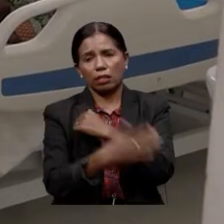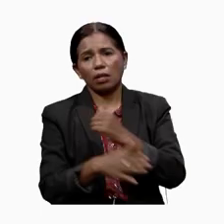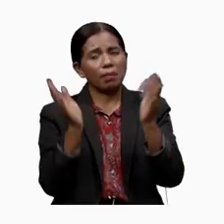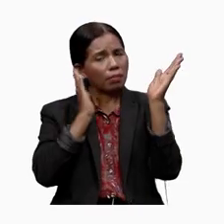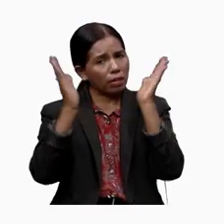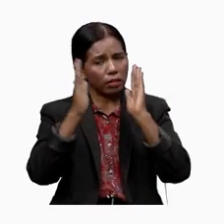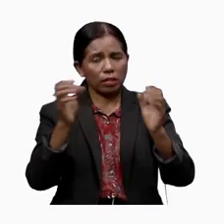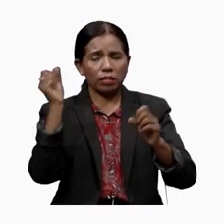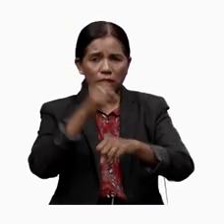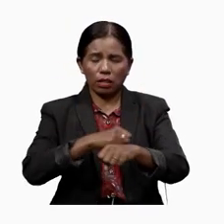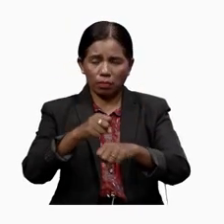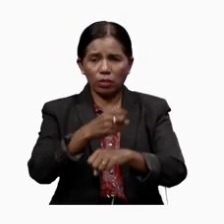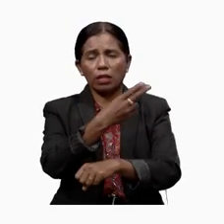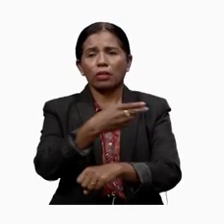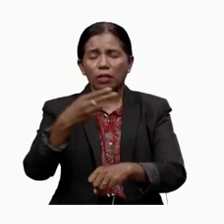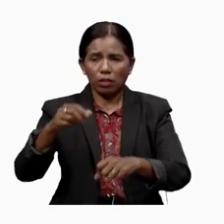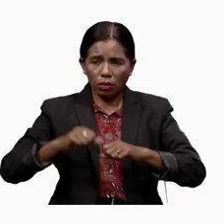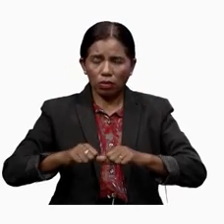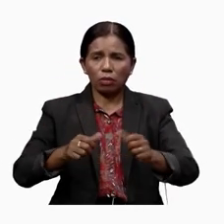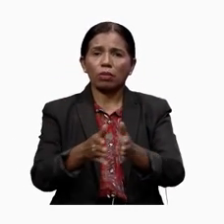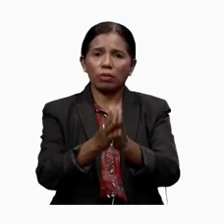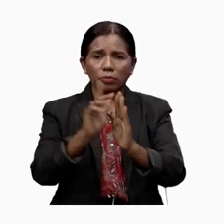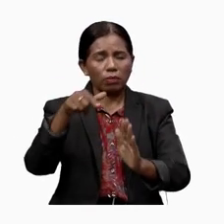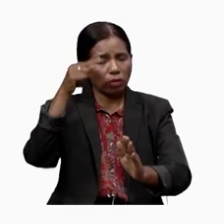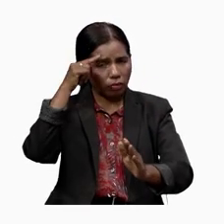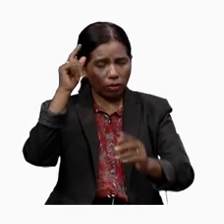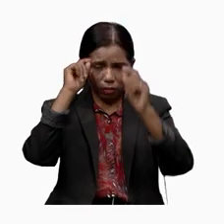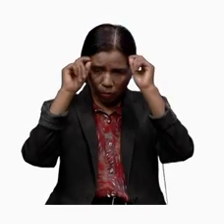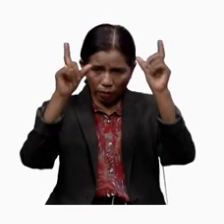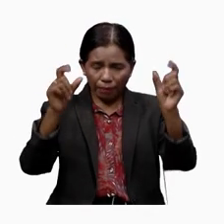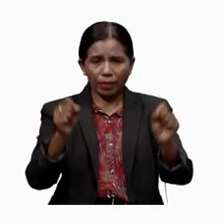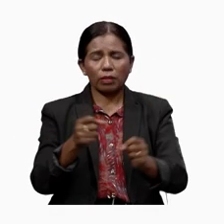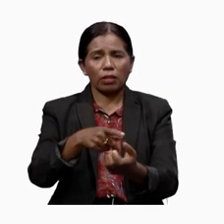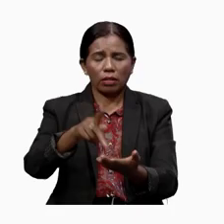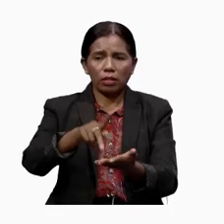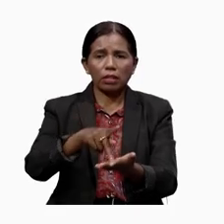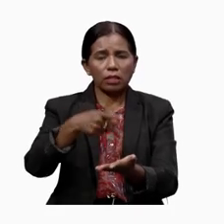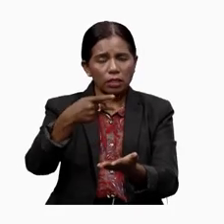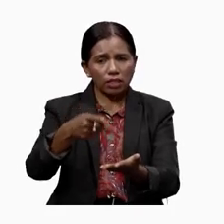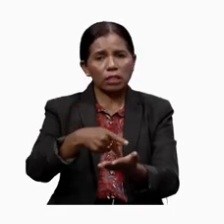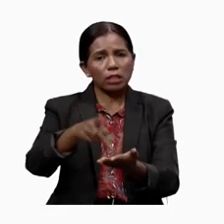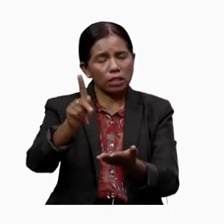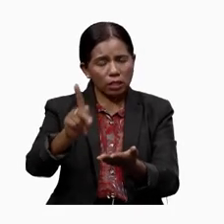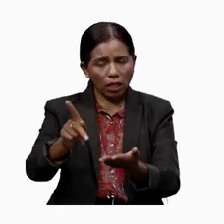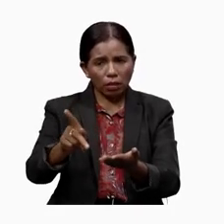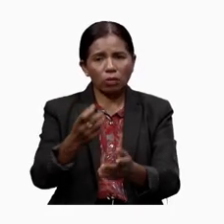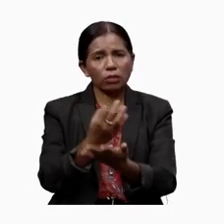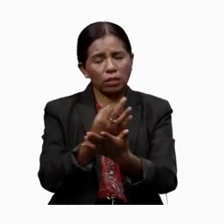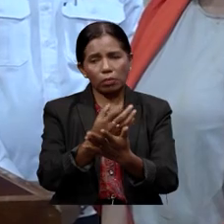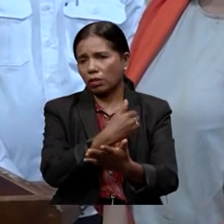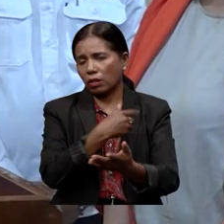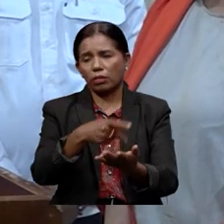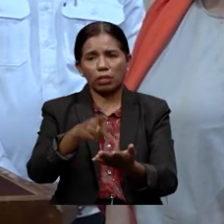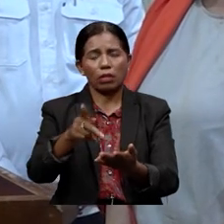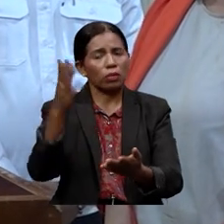Malásia, Singapura, no Indonésia, continua exige para o governo Timor-Leste atuar no pagamento da dívida espalho de bem maquia. Antes né,